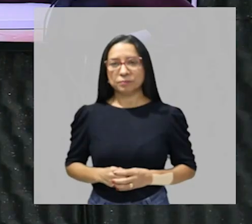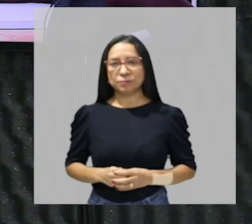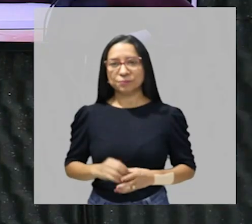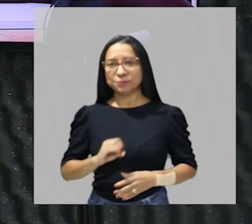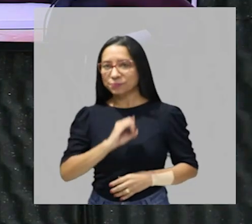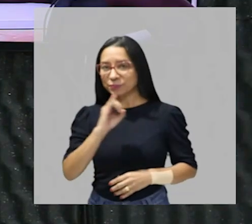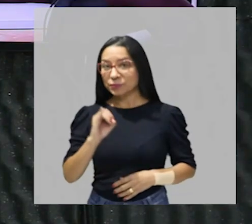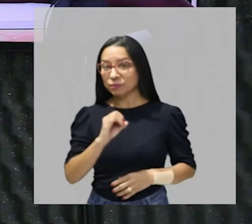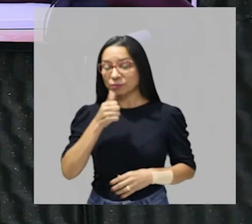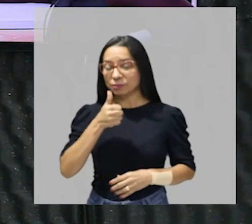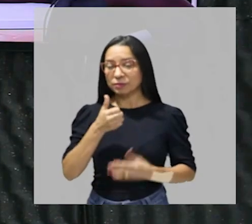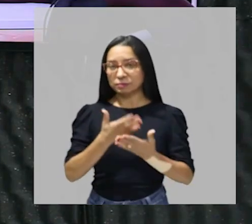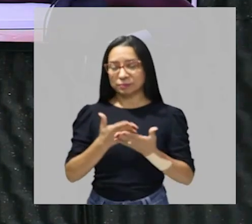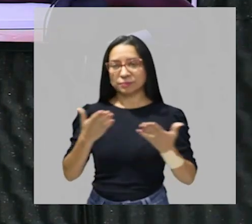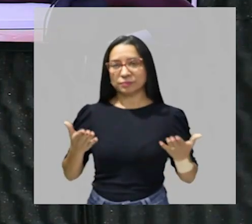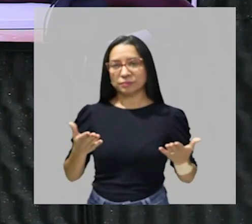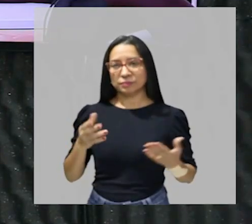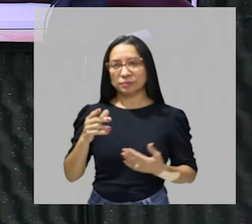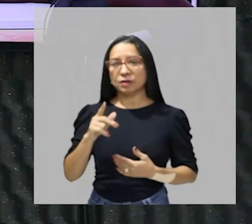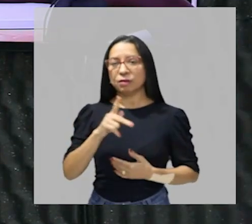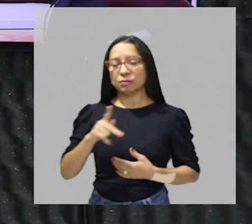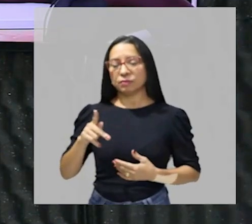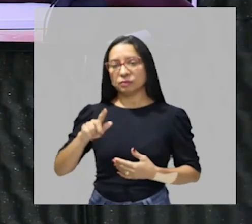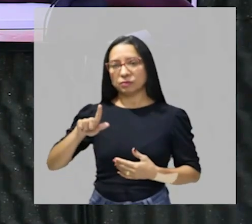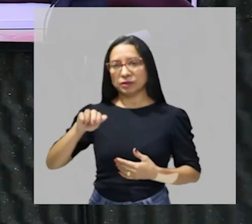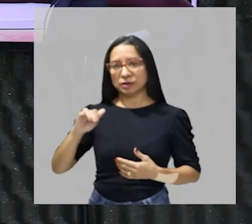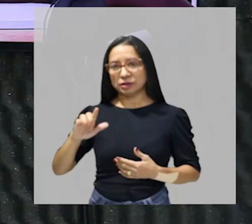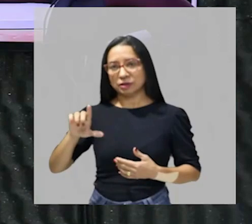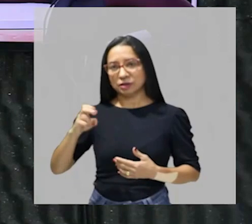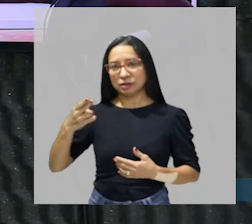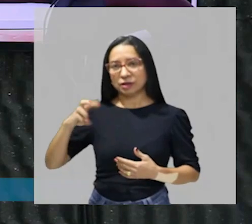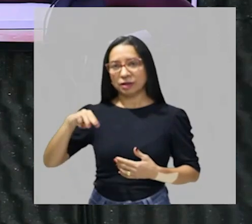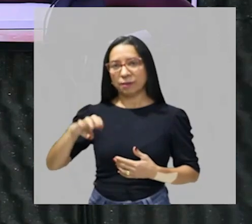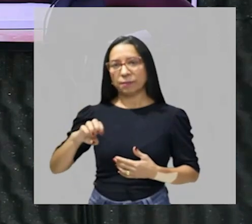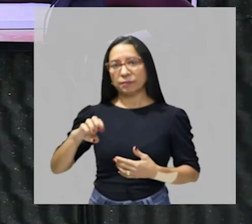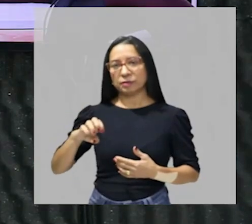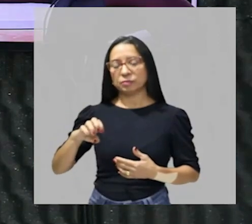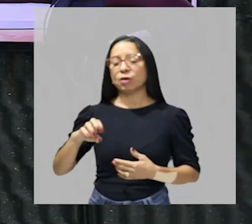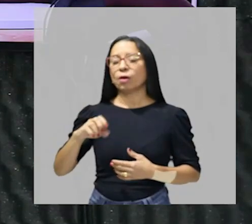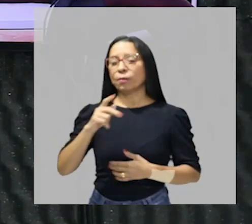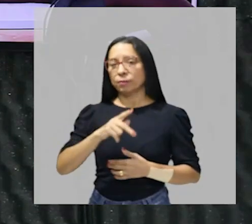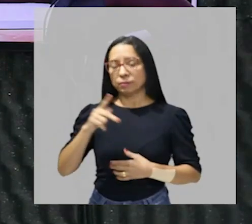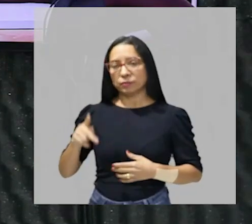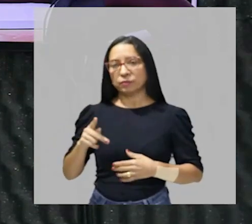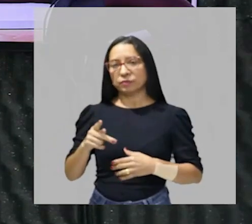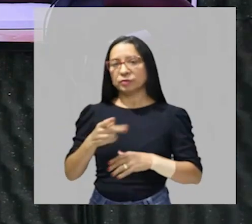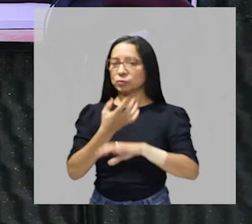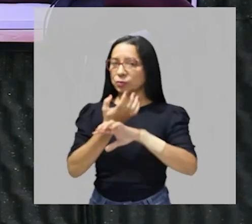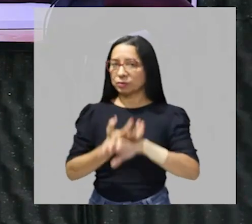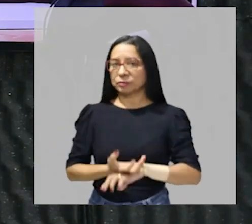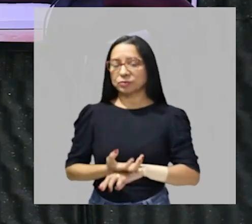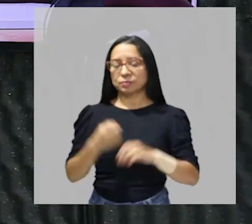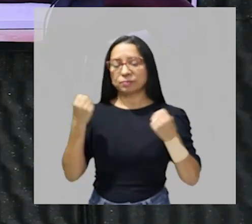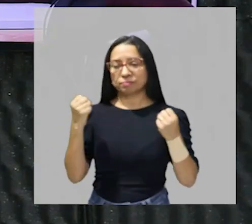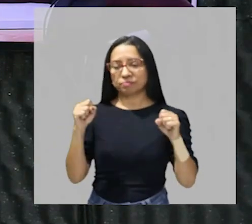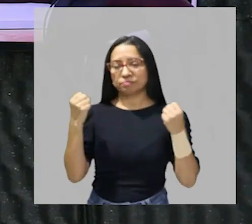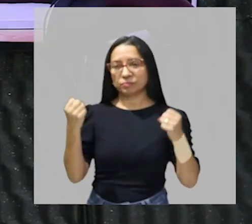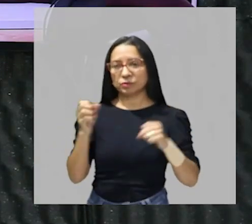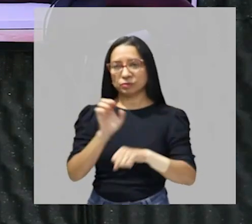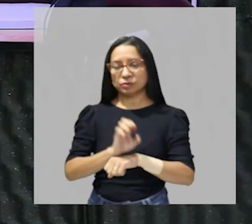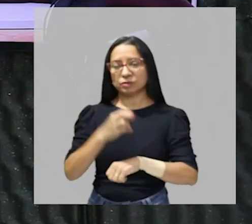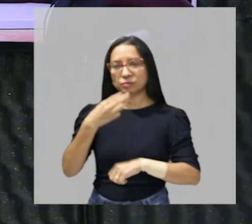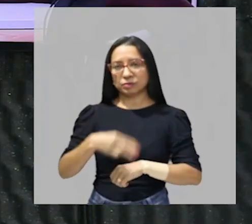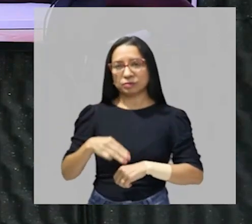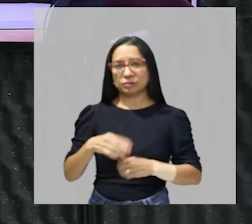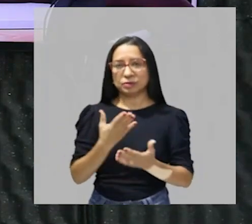Olá, galerinha, tudo bem com vocês? Guilherme Campos aqui, professor de Educação Física da Rede Estadual do Maranhão. E nessa aula de hoje,